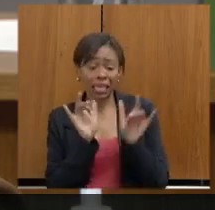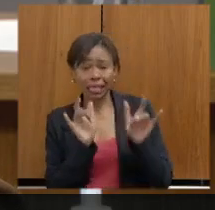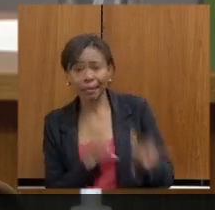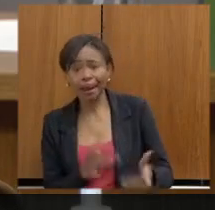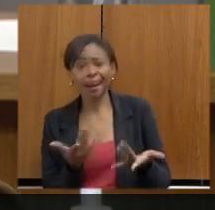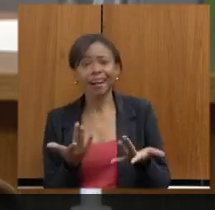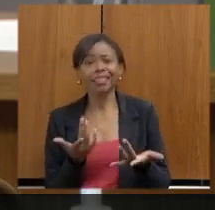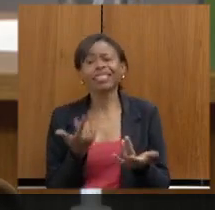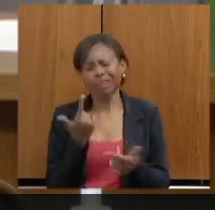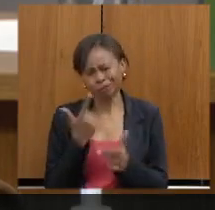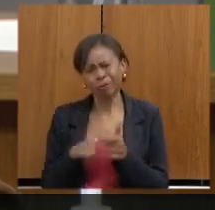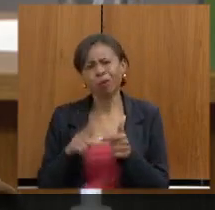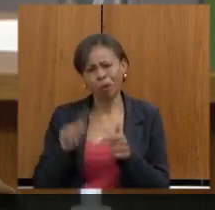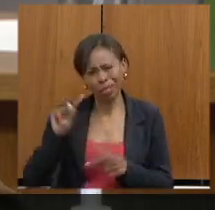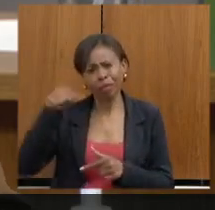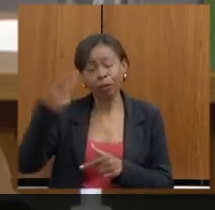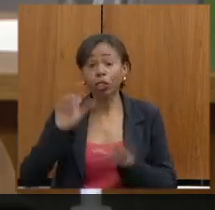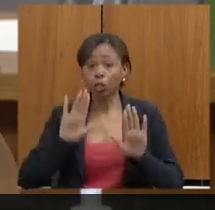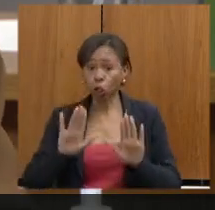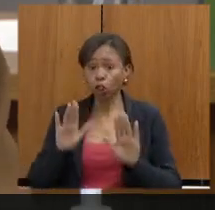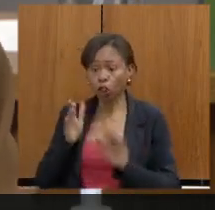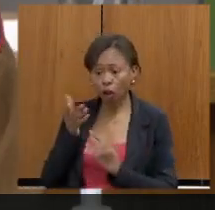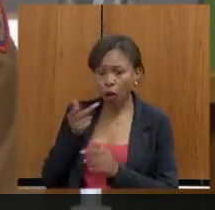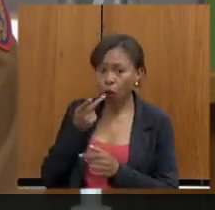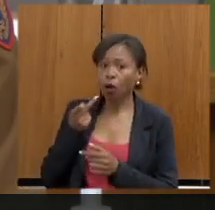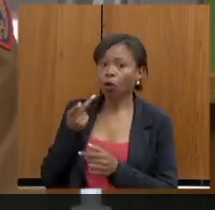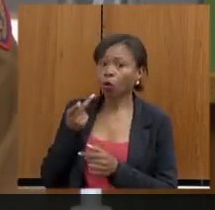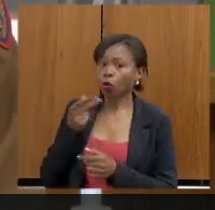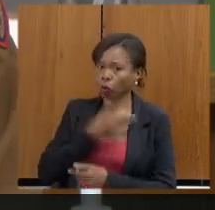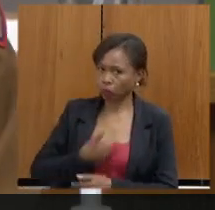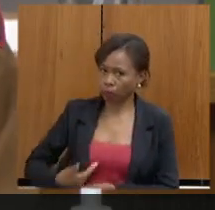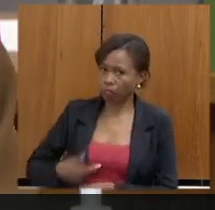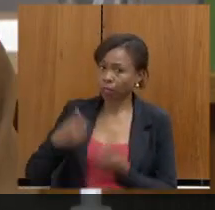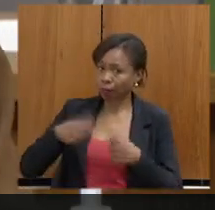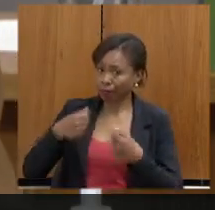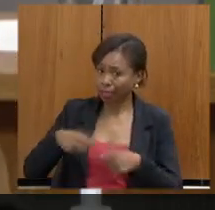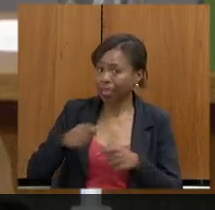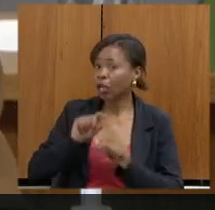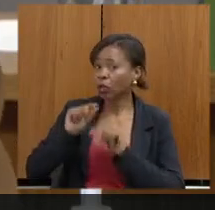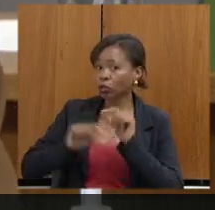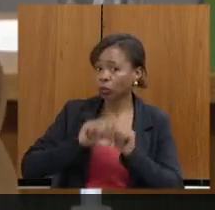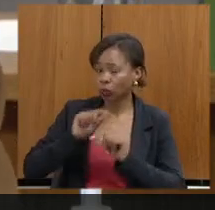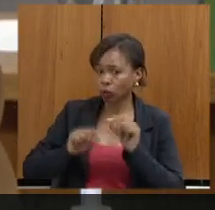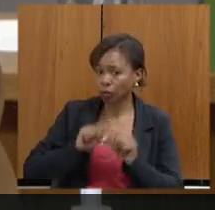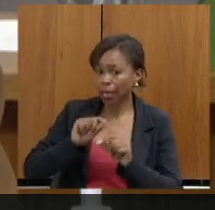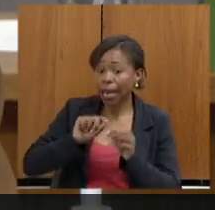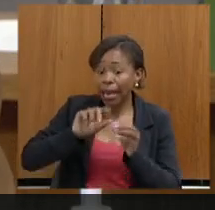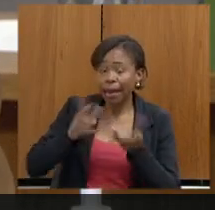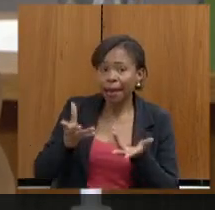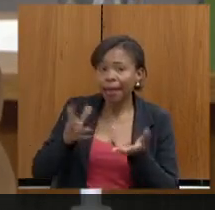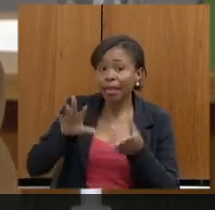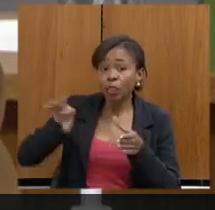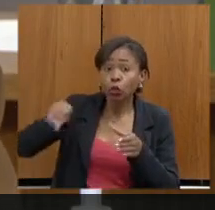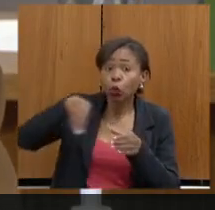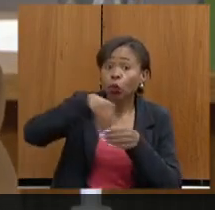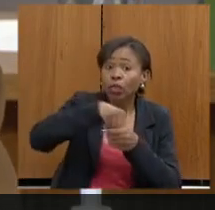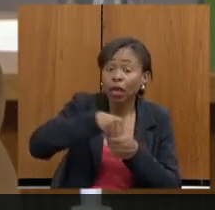vez Então a gente desenhou a gente Já convenceu o governo da importância dessa inclusão é o